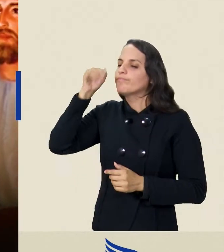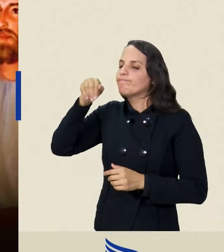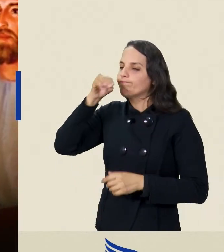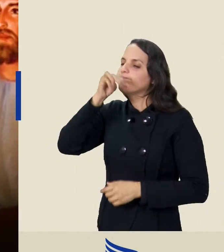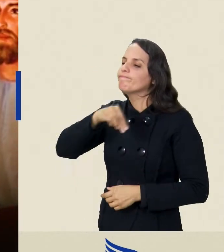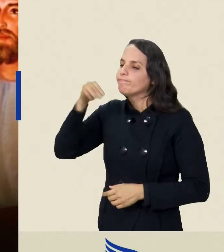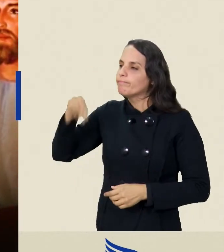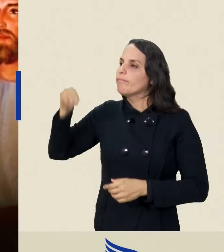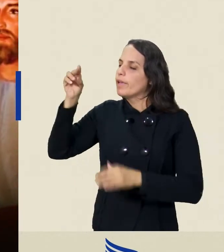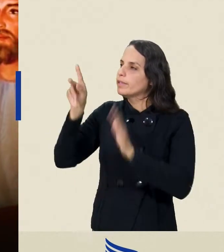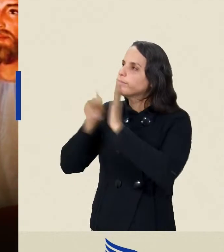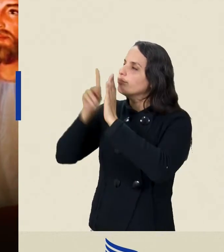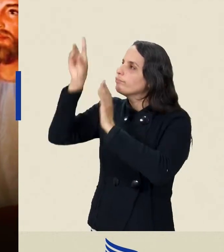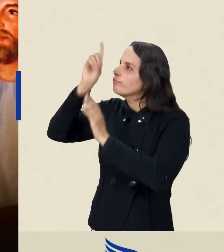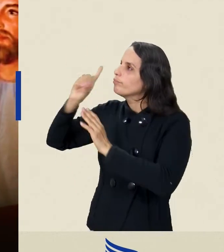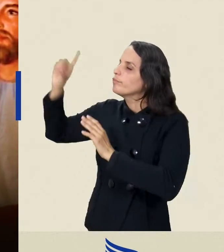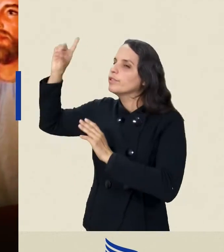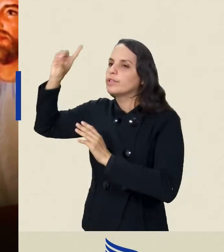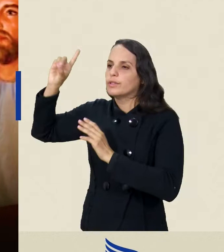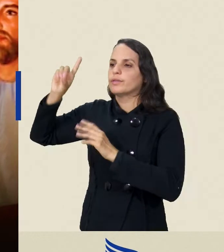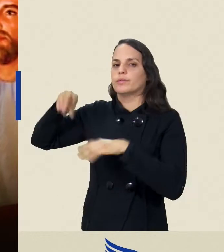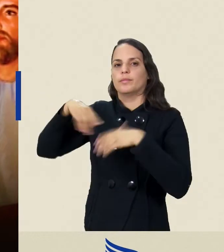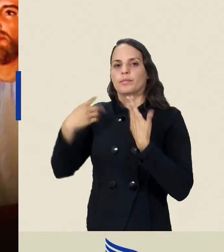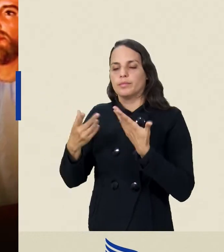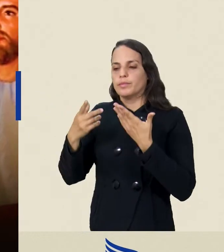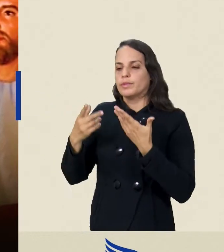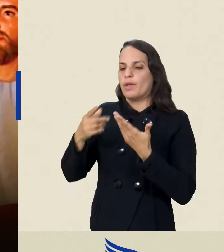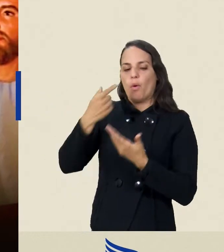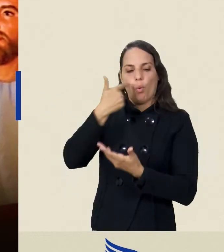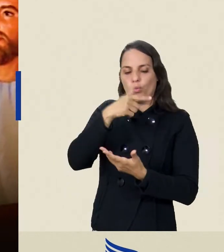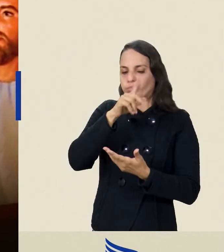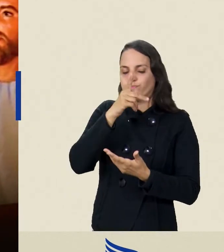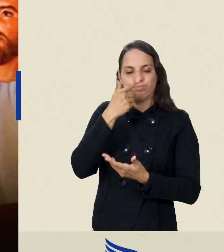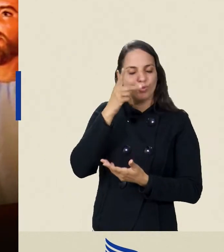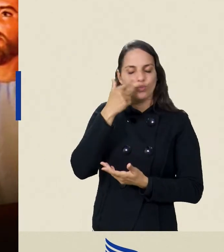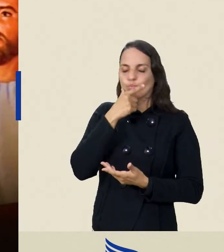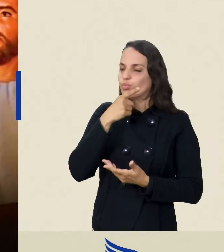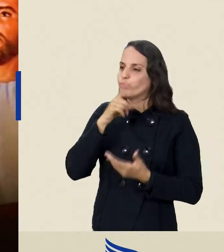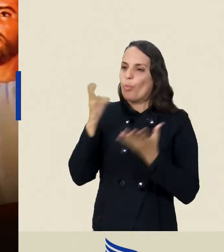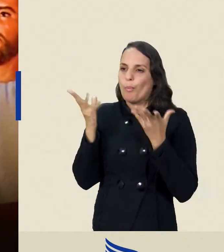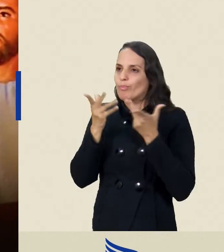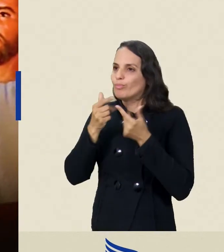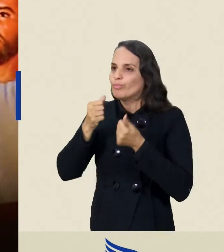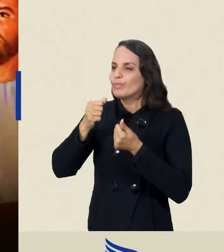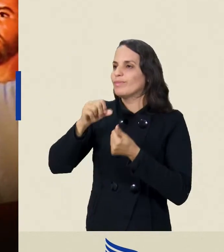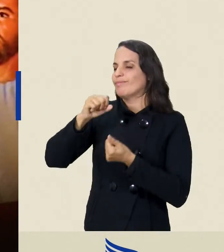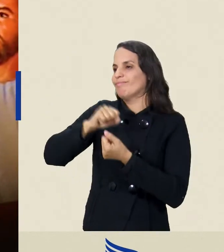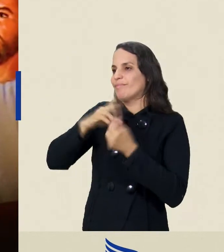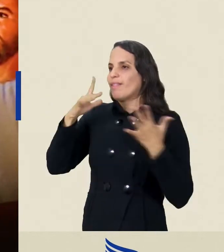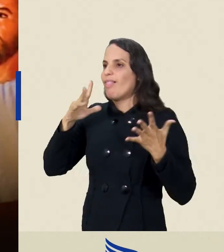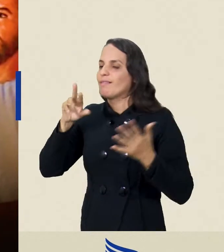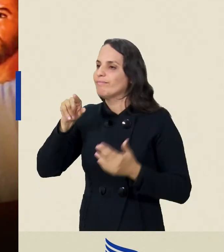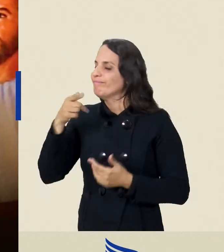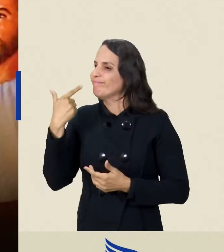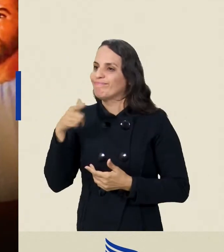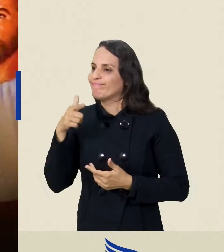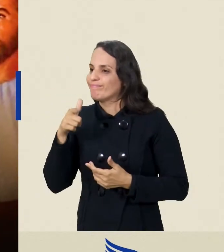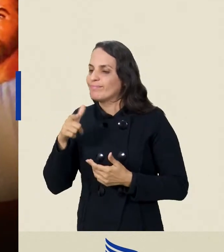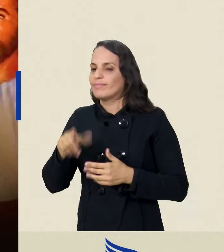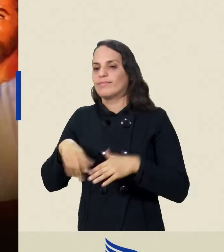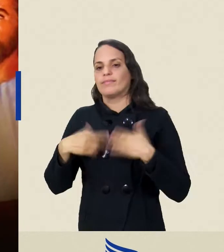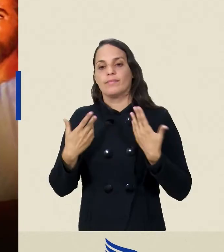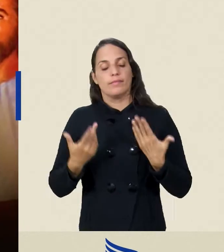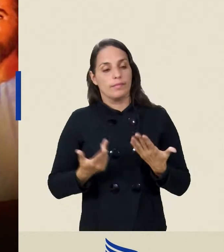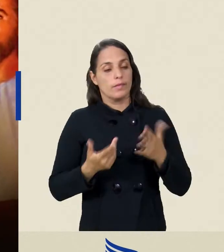da parte de Deus, porque ninguém pode fazer estes sinais que tu fazes se Deus não estiver com ele. A isto